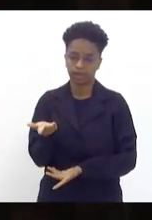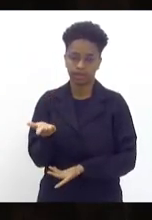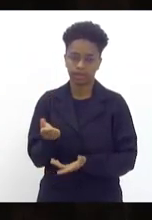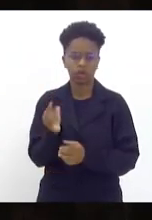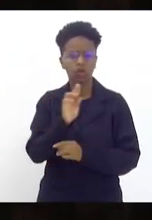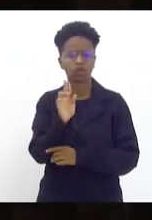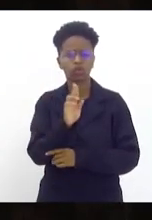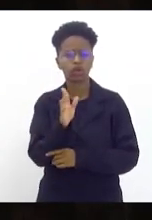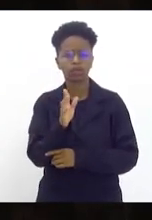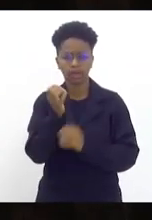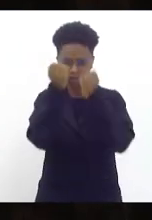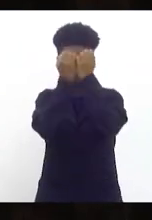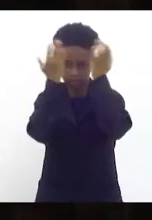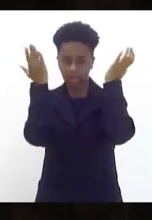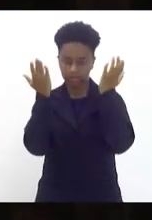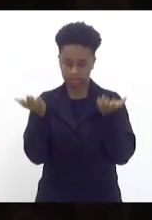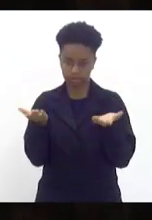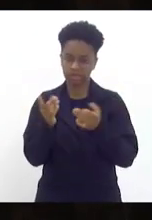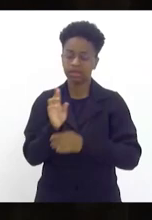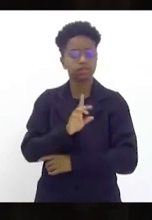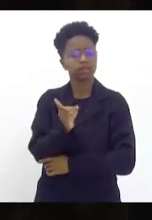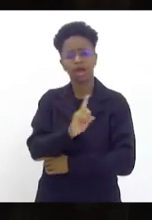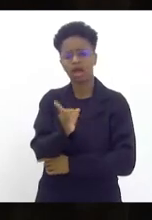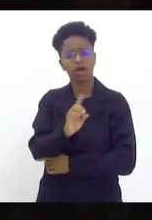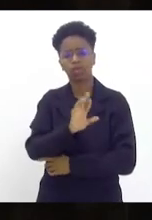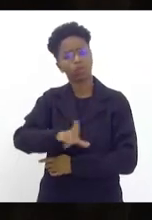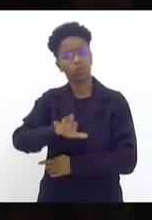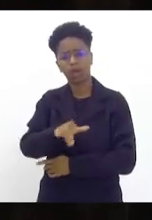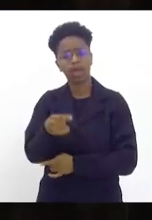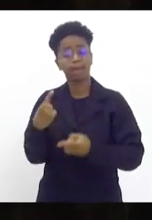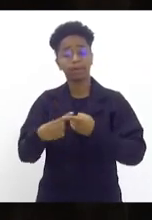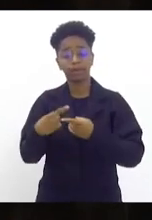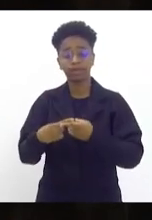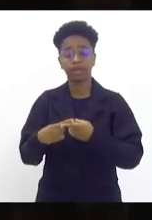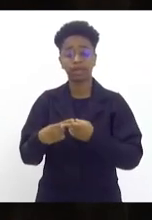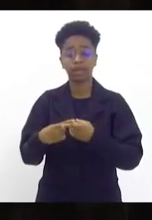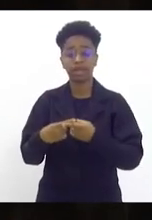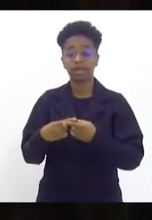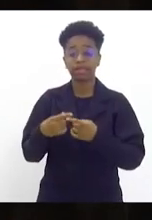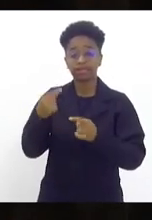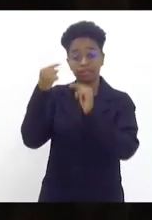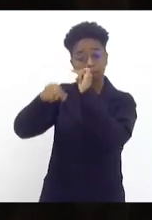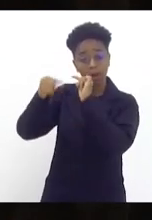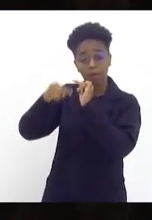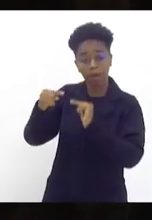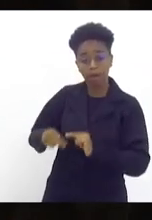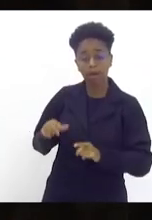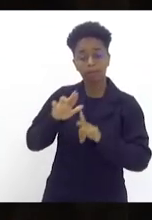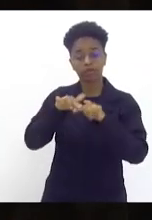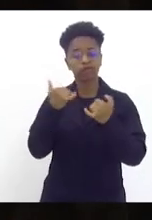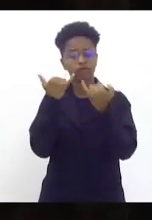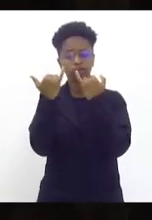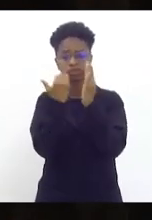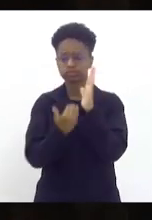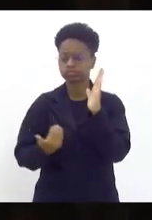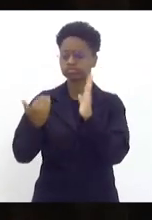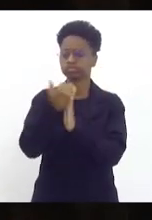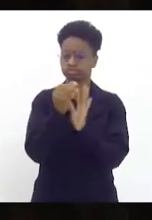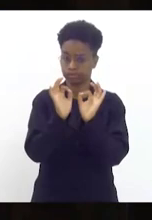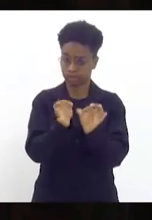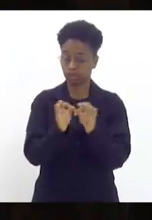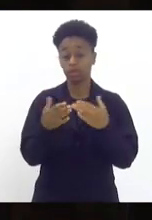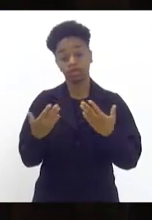como é que chama? Déficit de atenção. Déficit de atenção, não. A cabeça fragmentou por excesso de informação. Não é verdade?